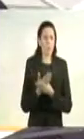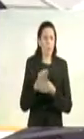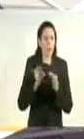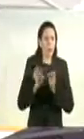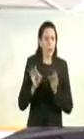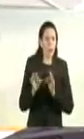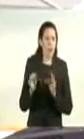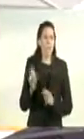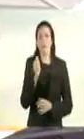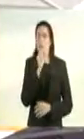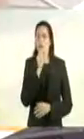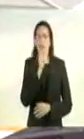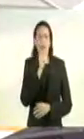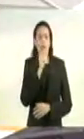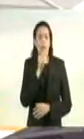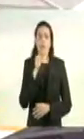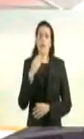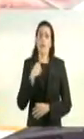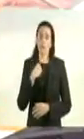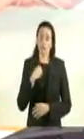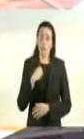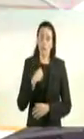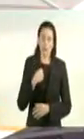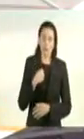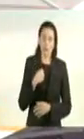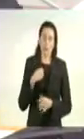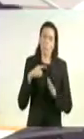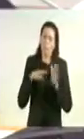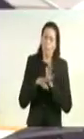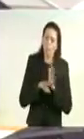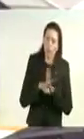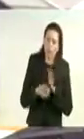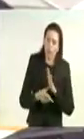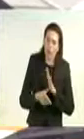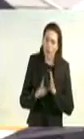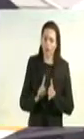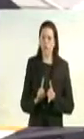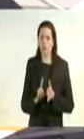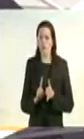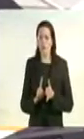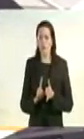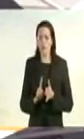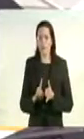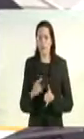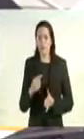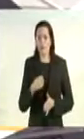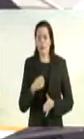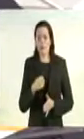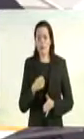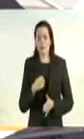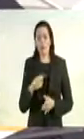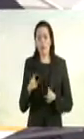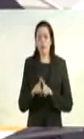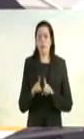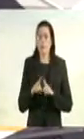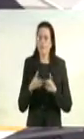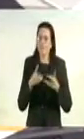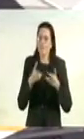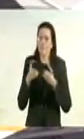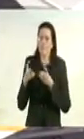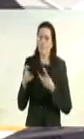vai ter boa-fé de corrigir o erro que ele fez, de admitir o erro que ele fez.